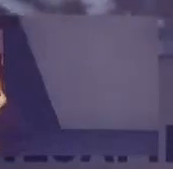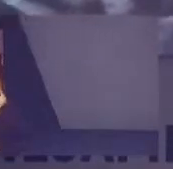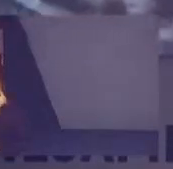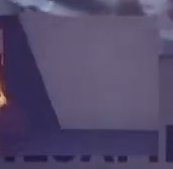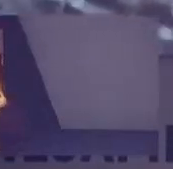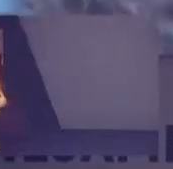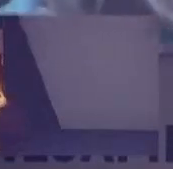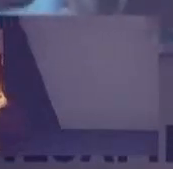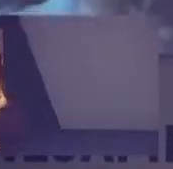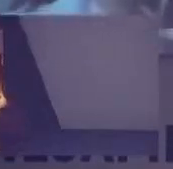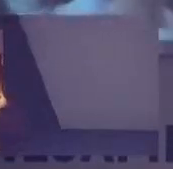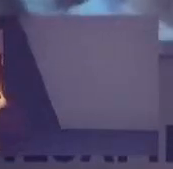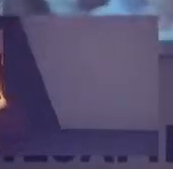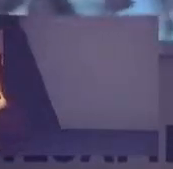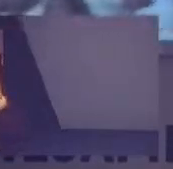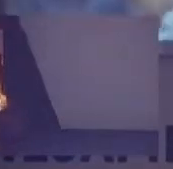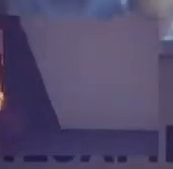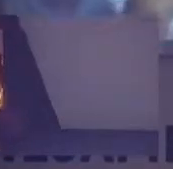Se